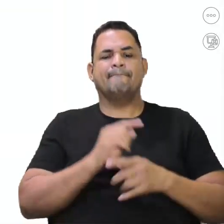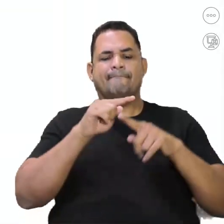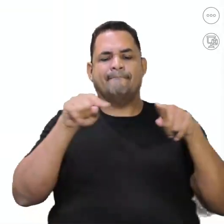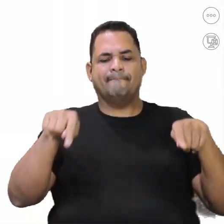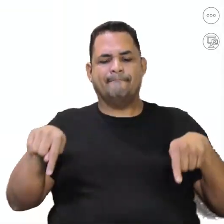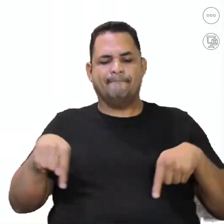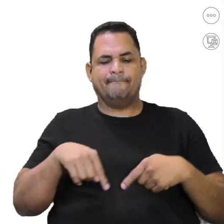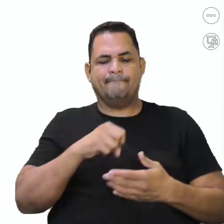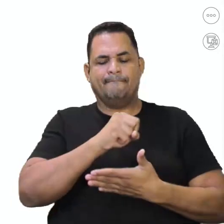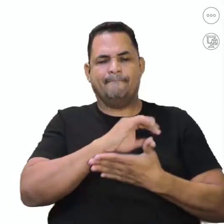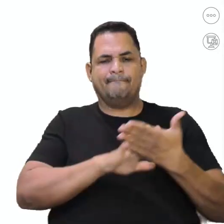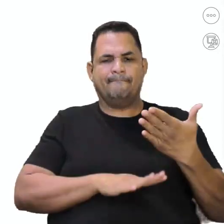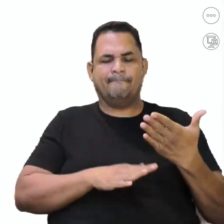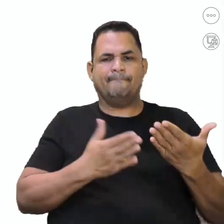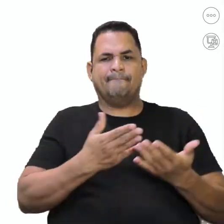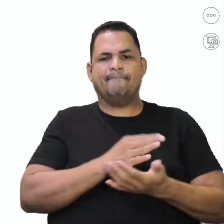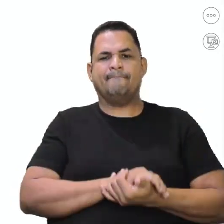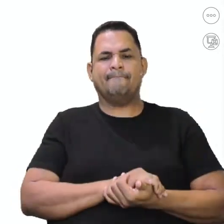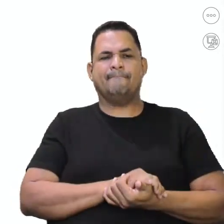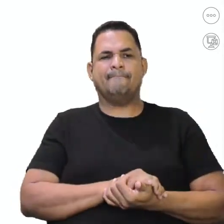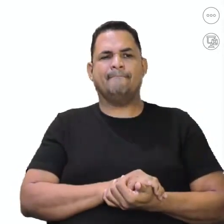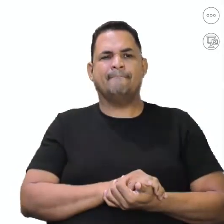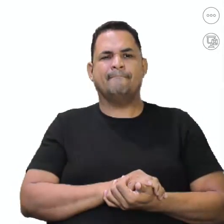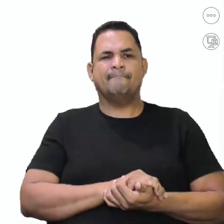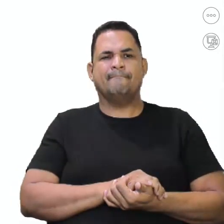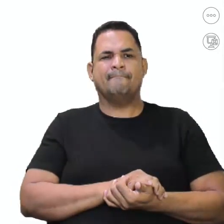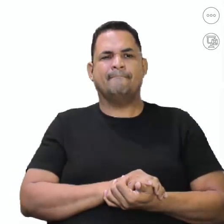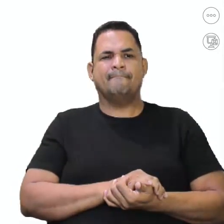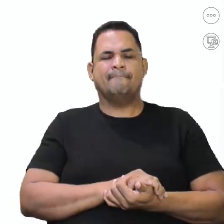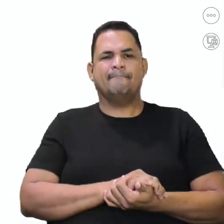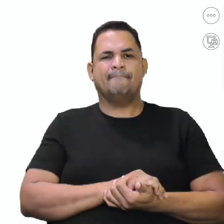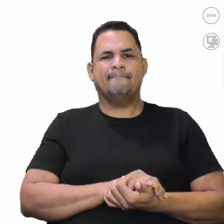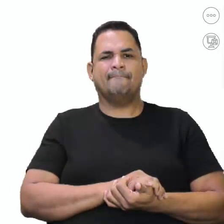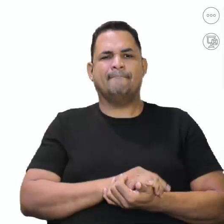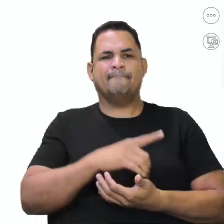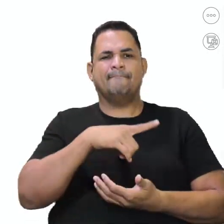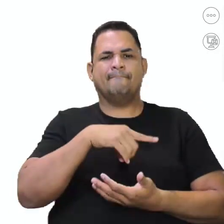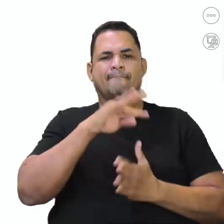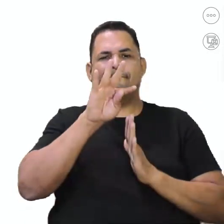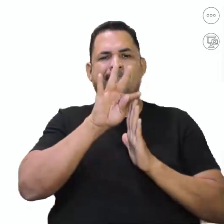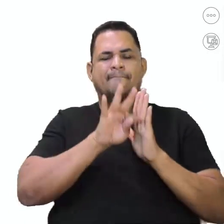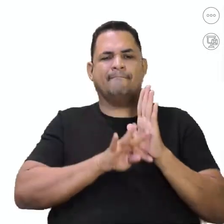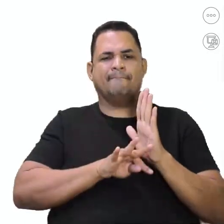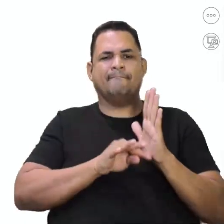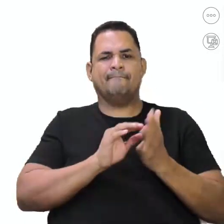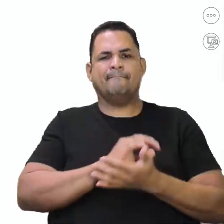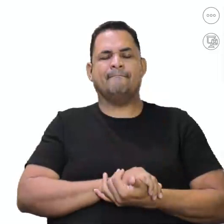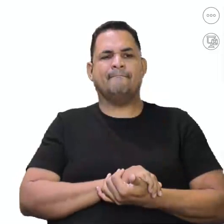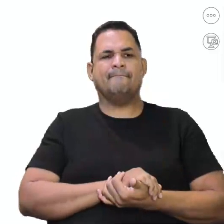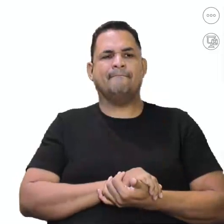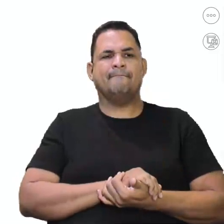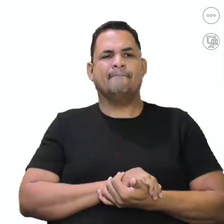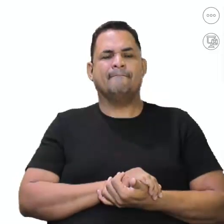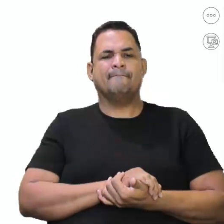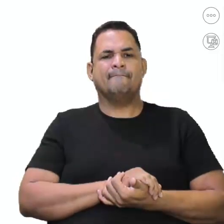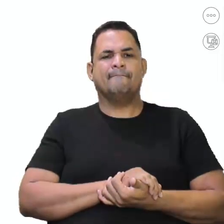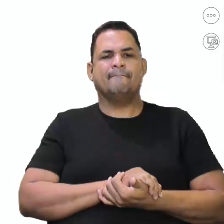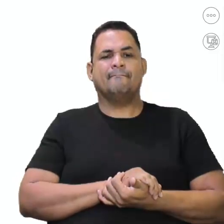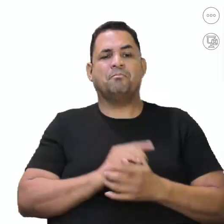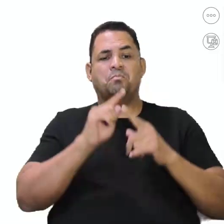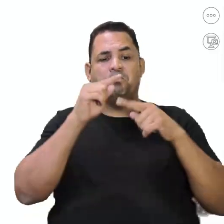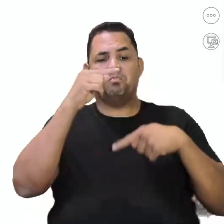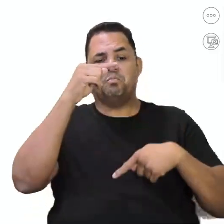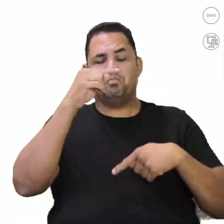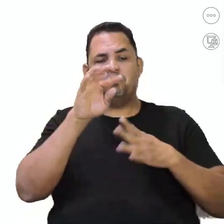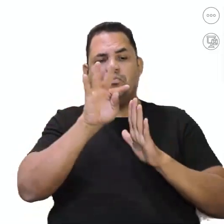Atividade de sala, Teacher Patrícia Richer, again, de novo, e nós temos aí um texto. Ai, teacher, olha o tamanho desse